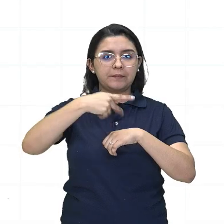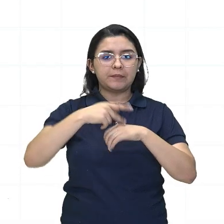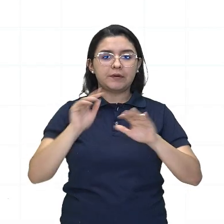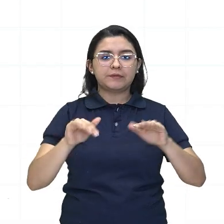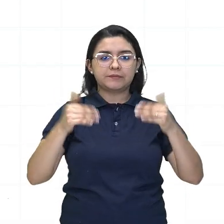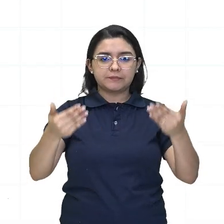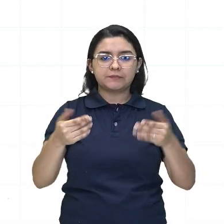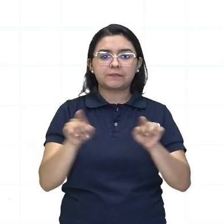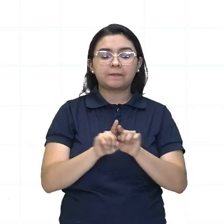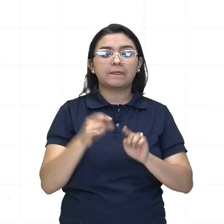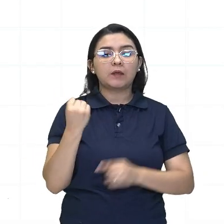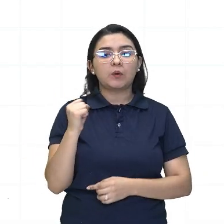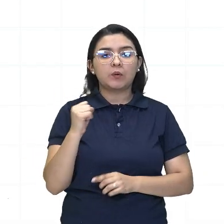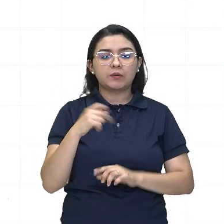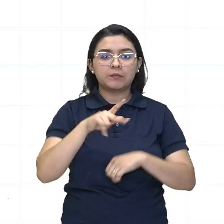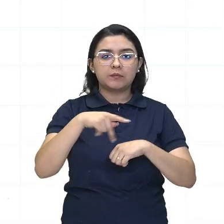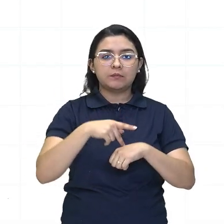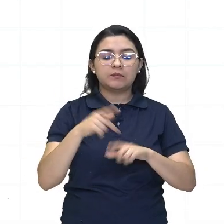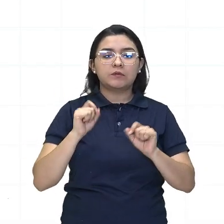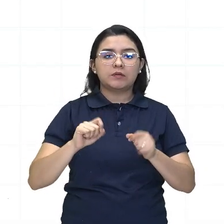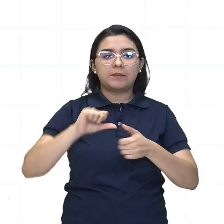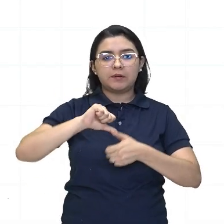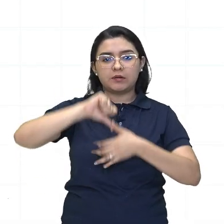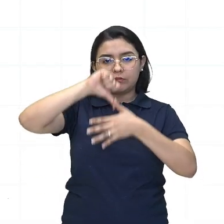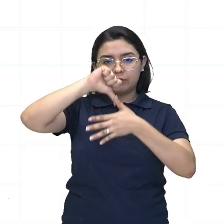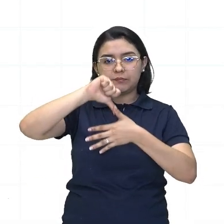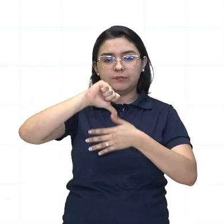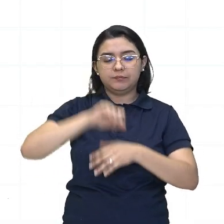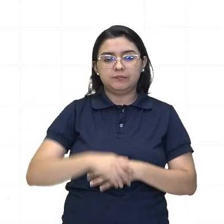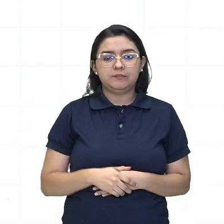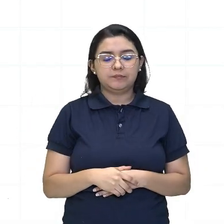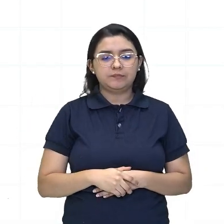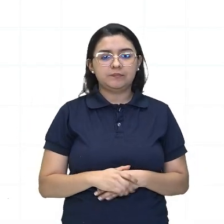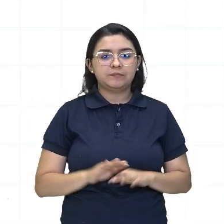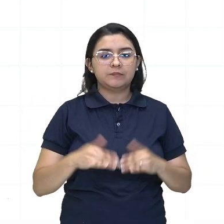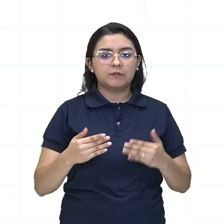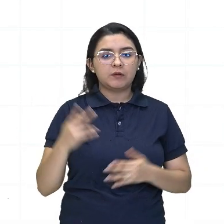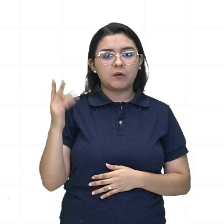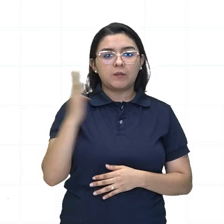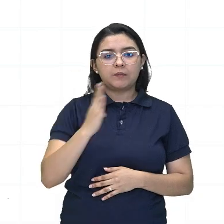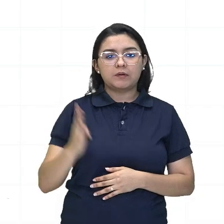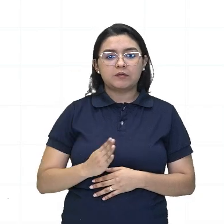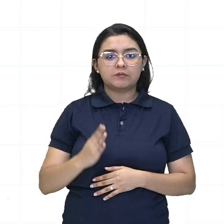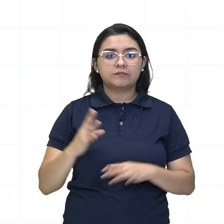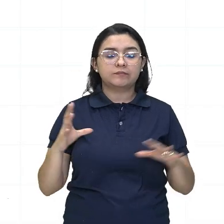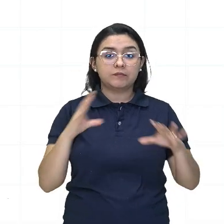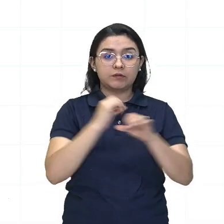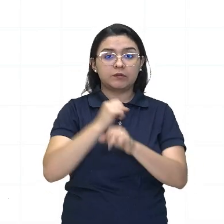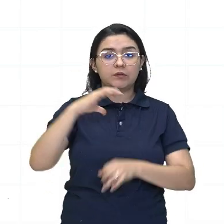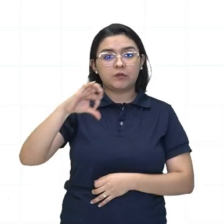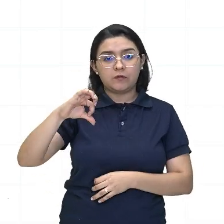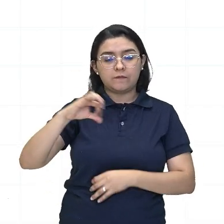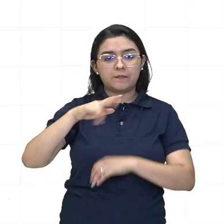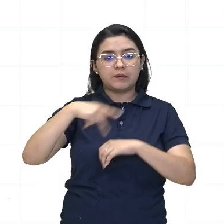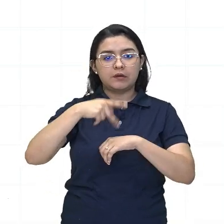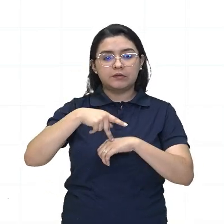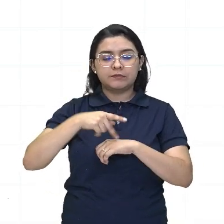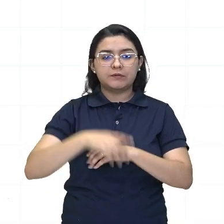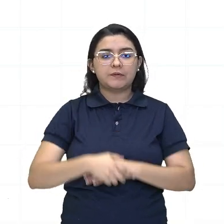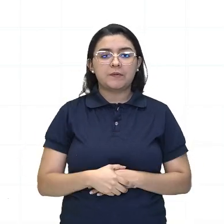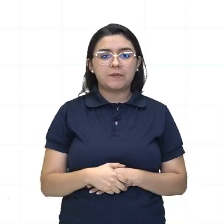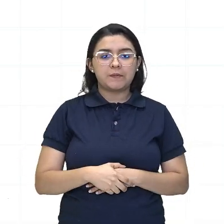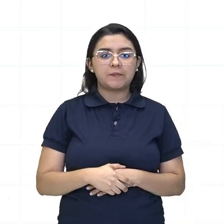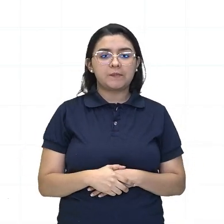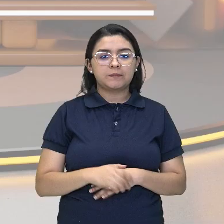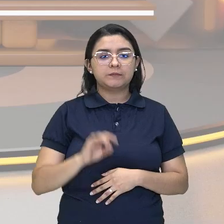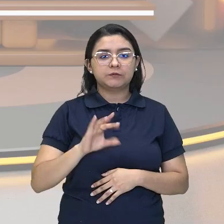em 8 países da América do Sul, tá bom? E com o Brasil, né, em 9 países, certo?